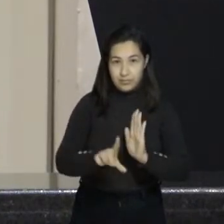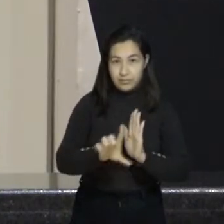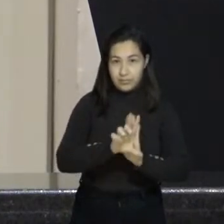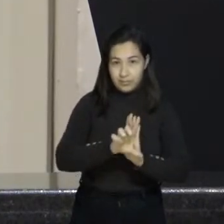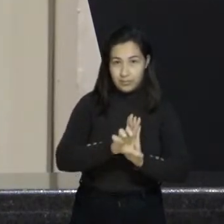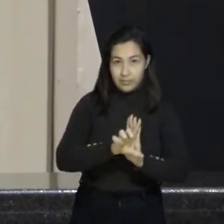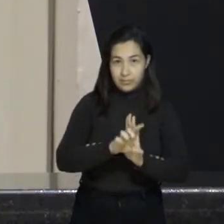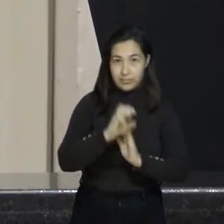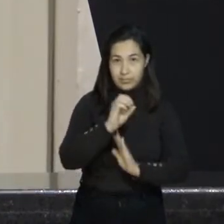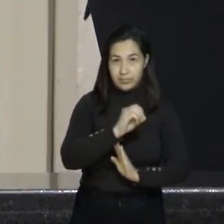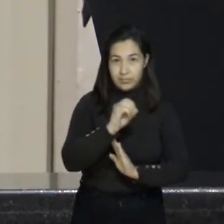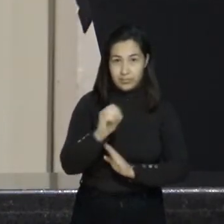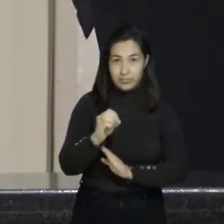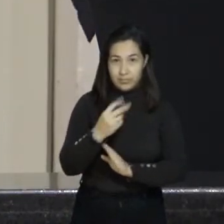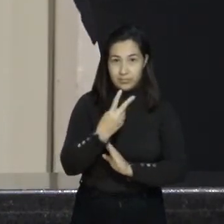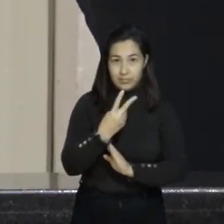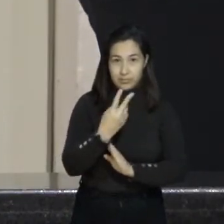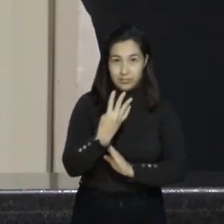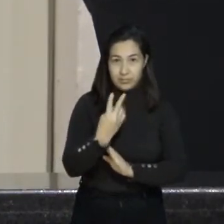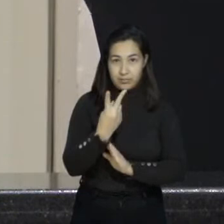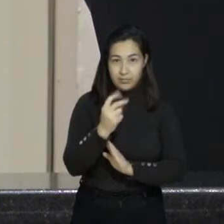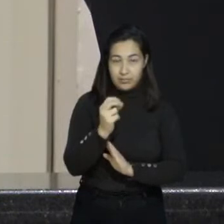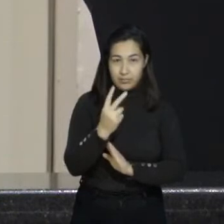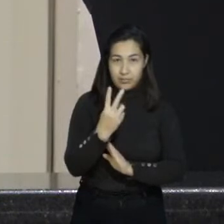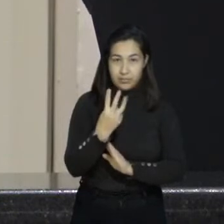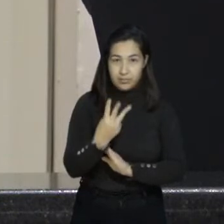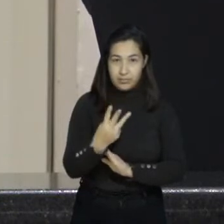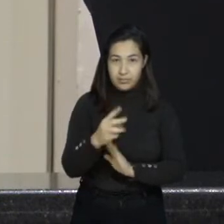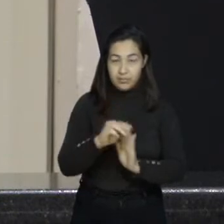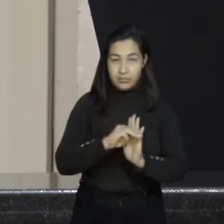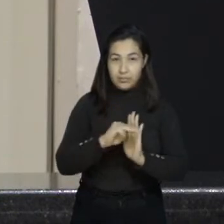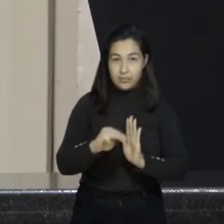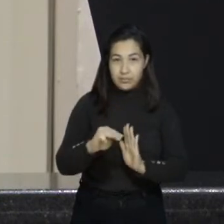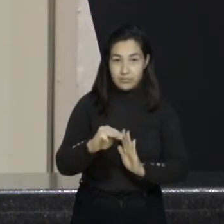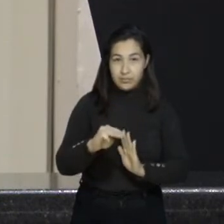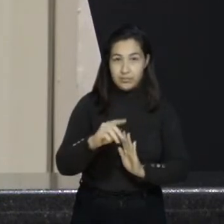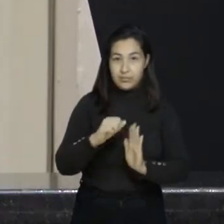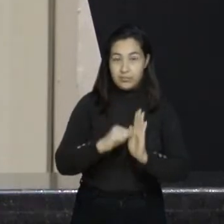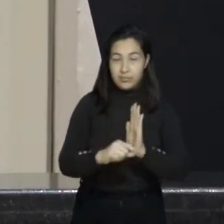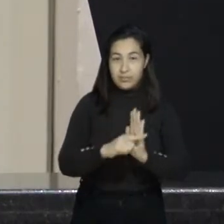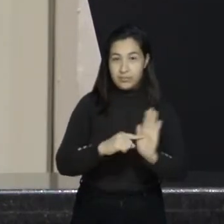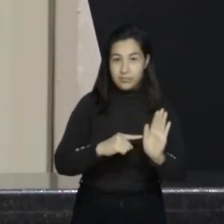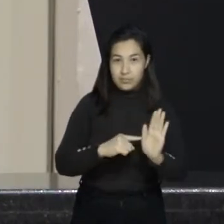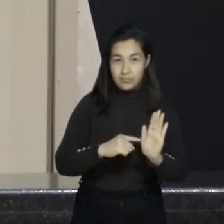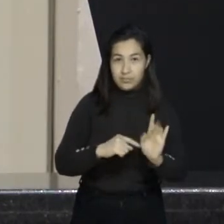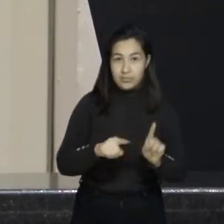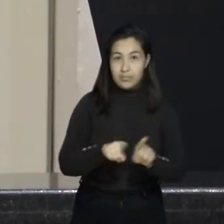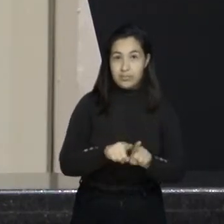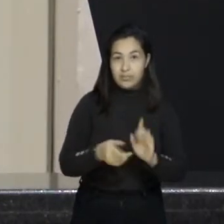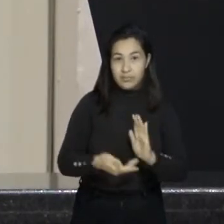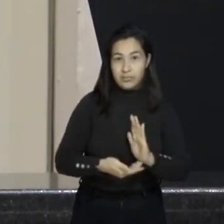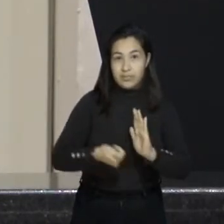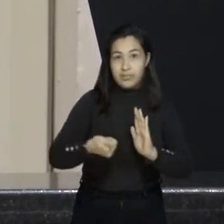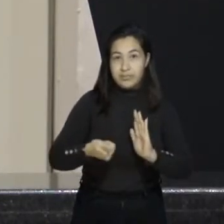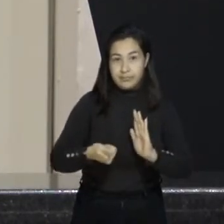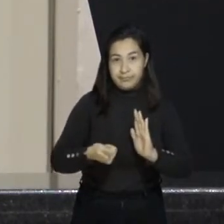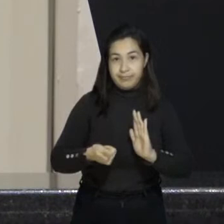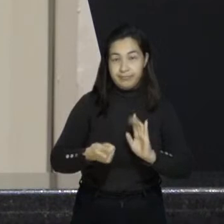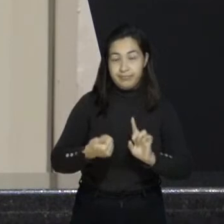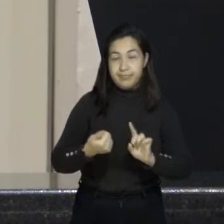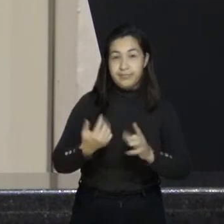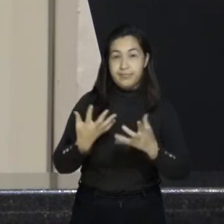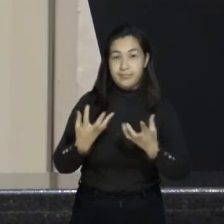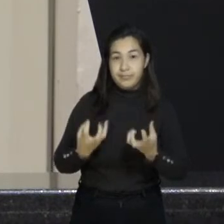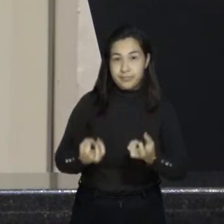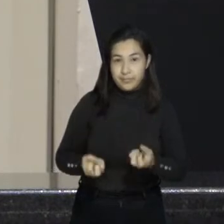2023 a mensagem de veto 01424 2022 Foi retirada de pauta atendendo requerimento